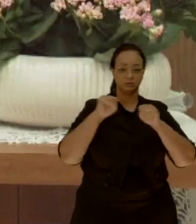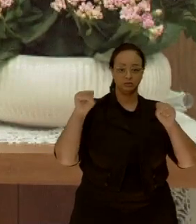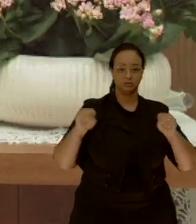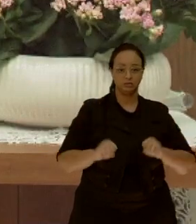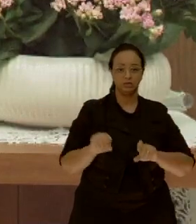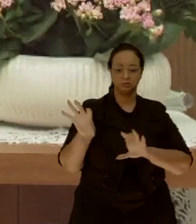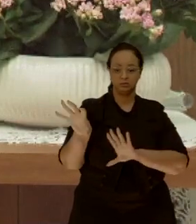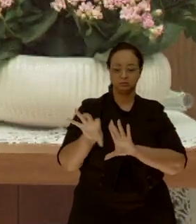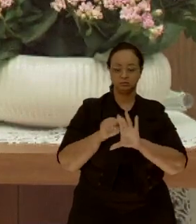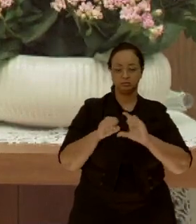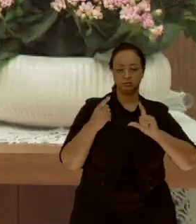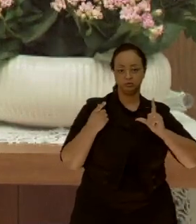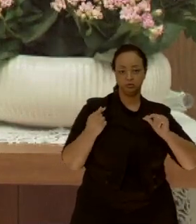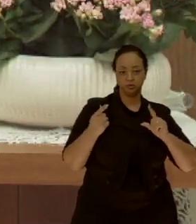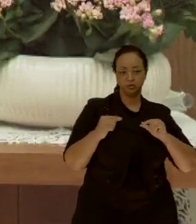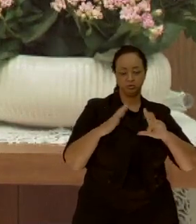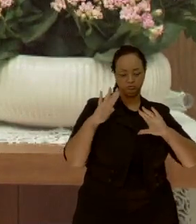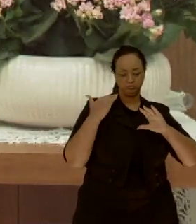tá?